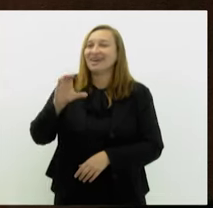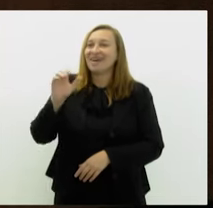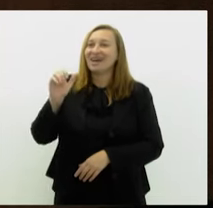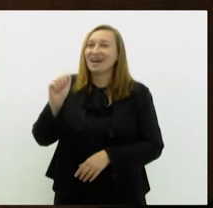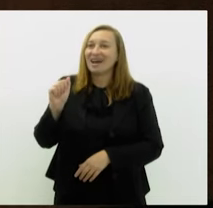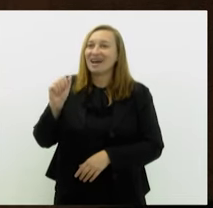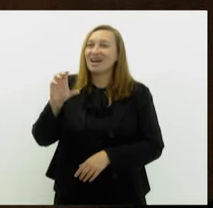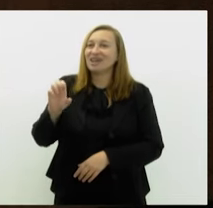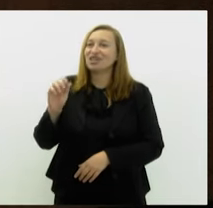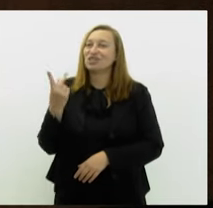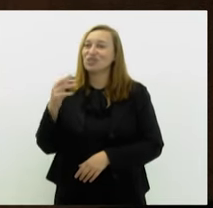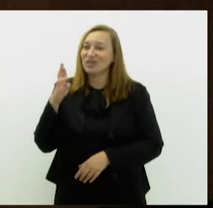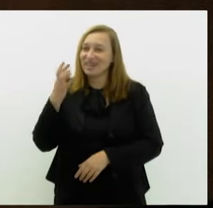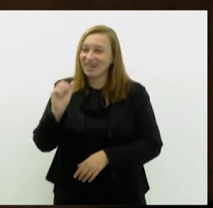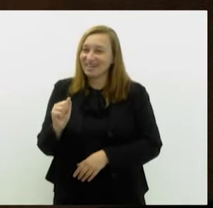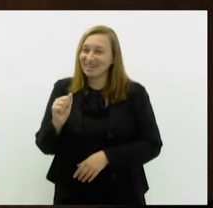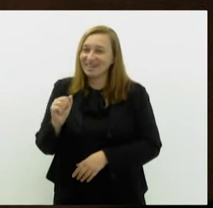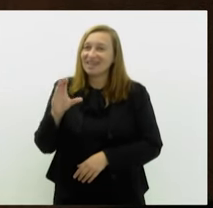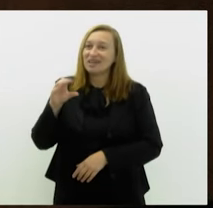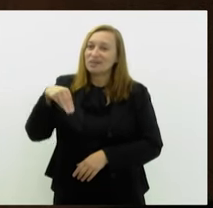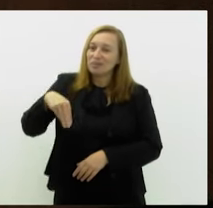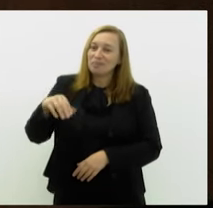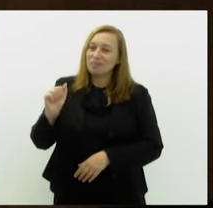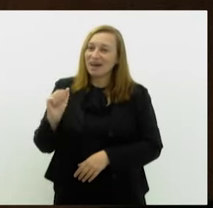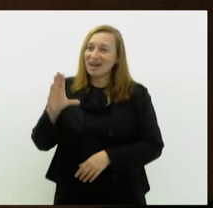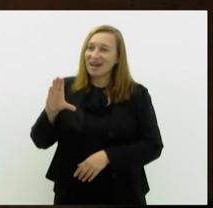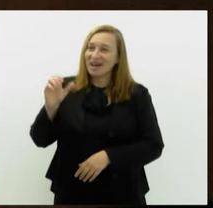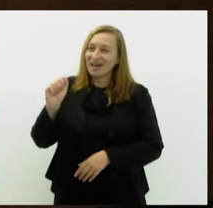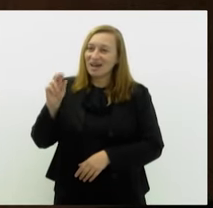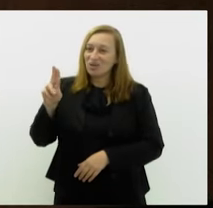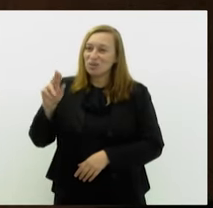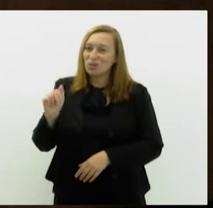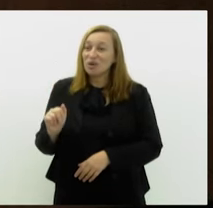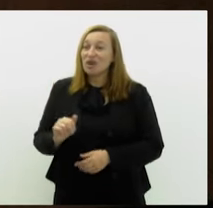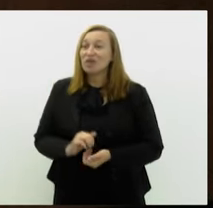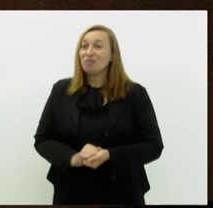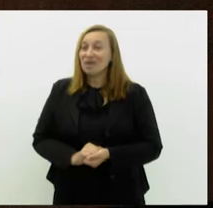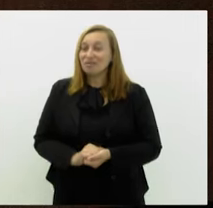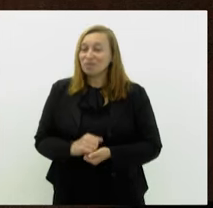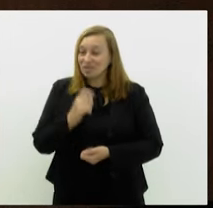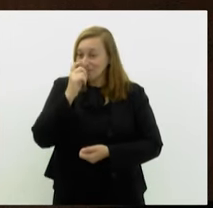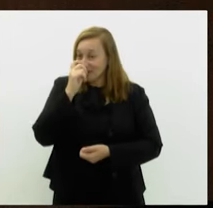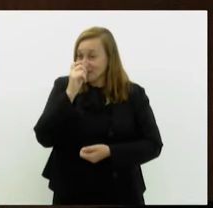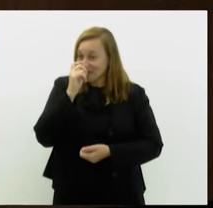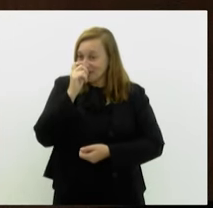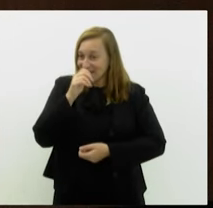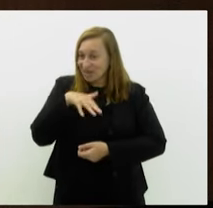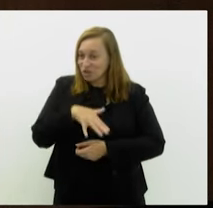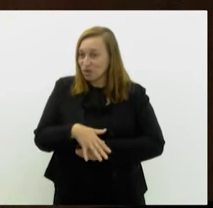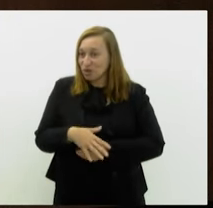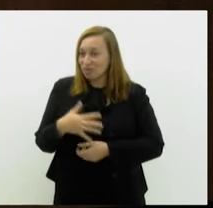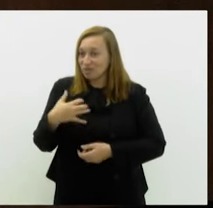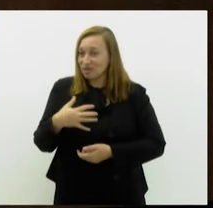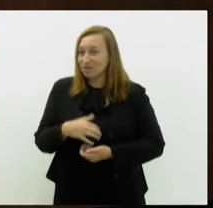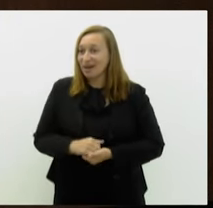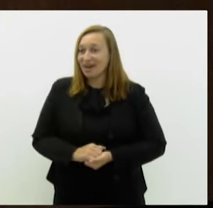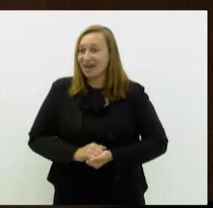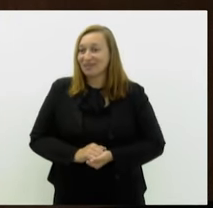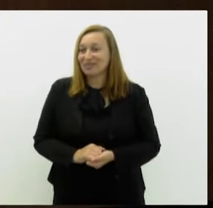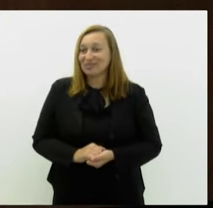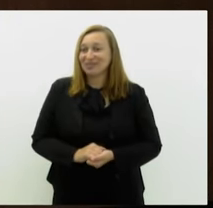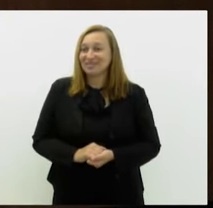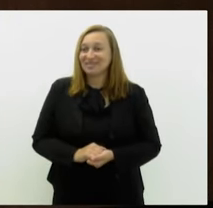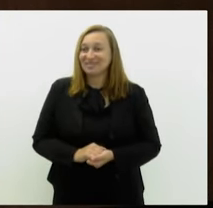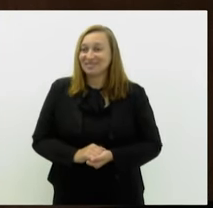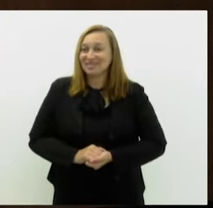Tanto é verdade, que o Instituto da Região Metropolitana contratou a revisão do Plano Estratégico da